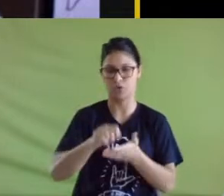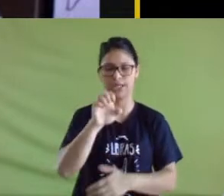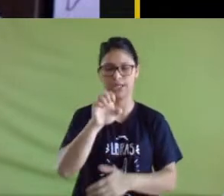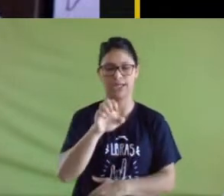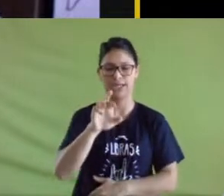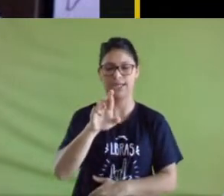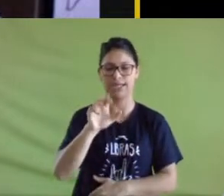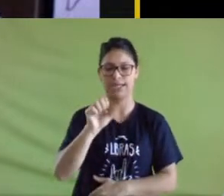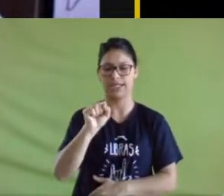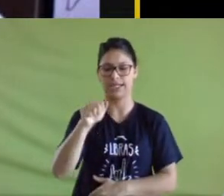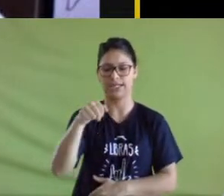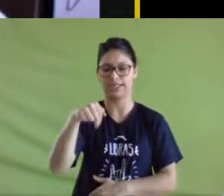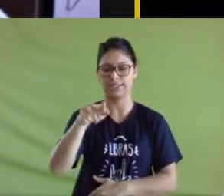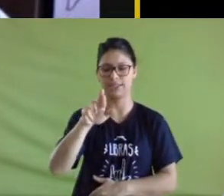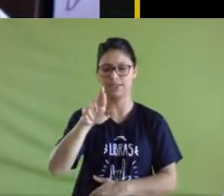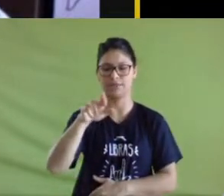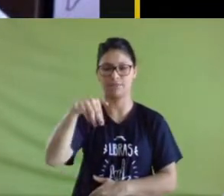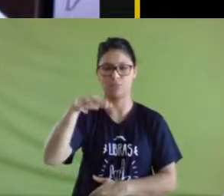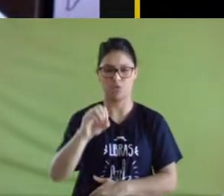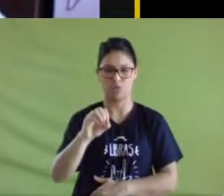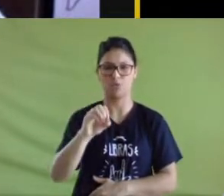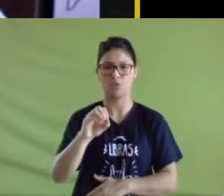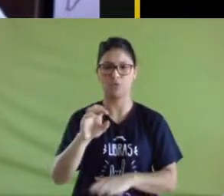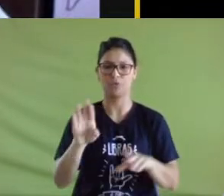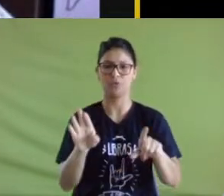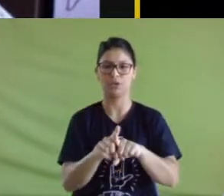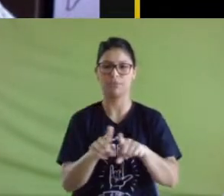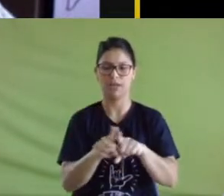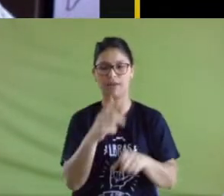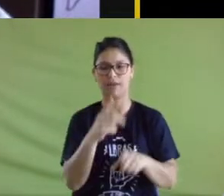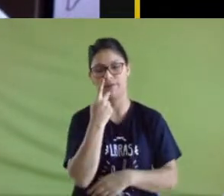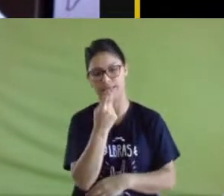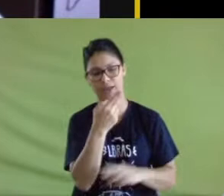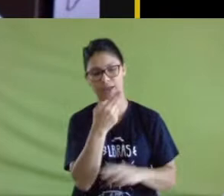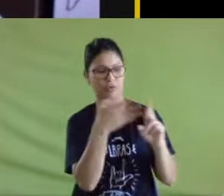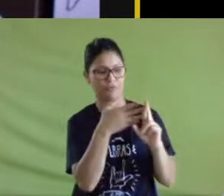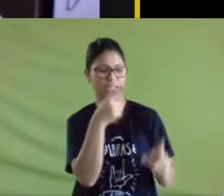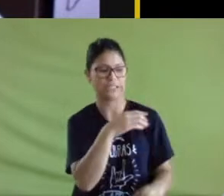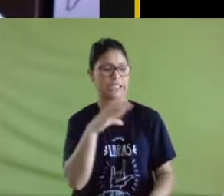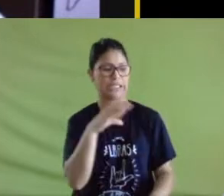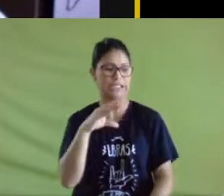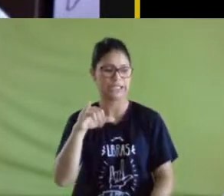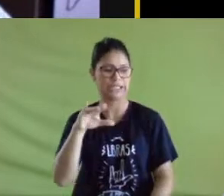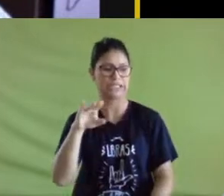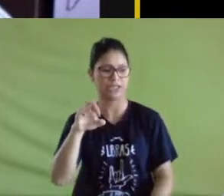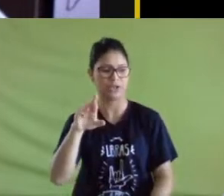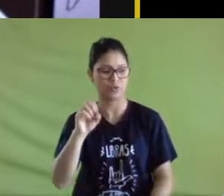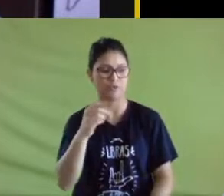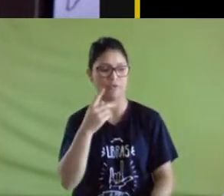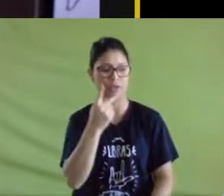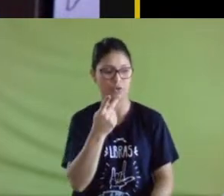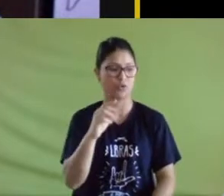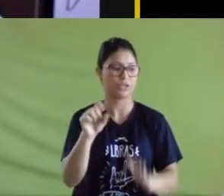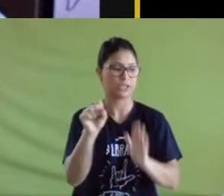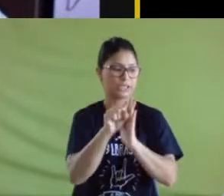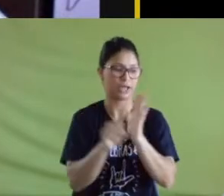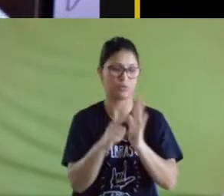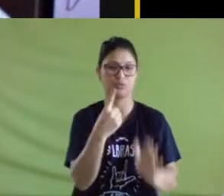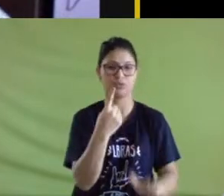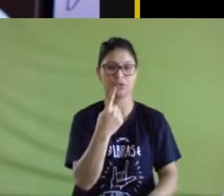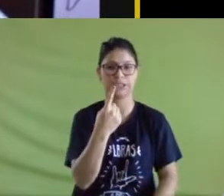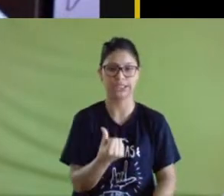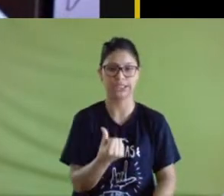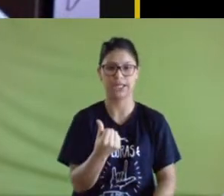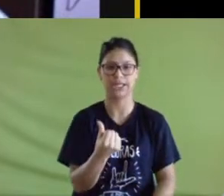o Erasmo de Rotterdam, retomando Cícero, disse no século XVI, o lugar